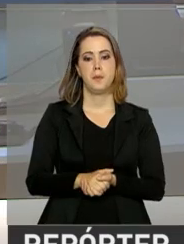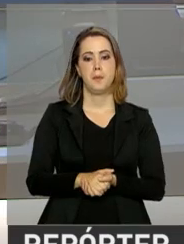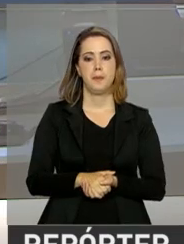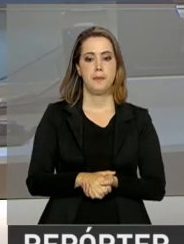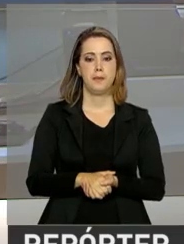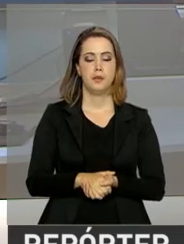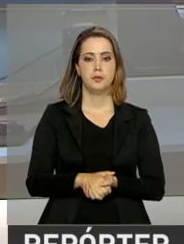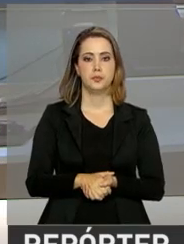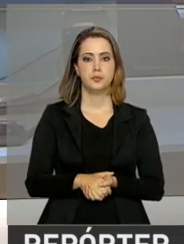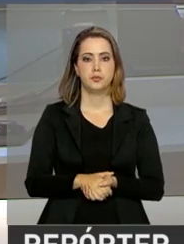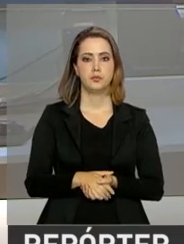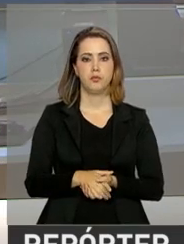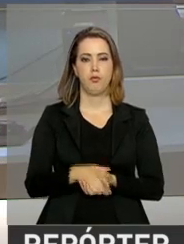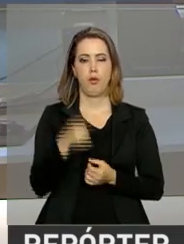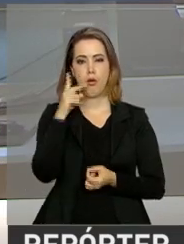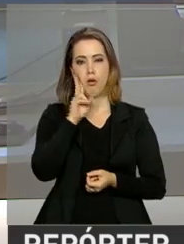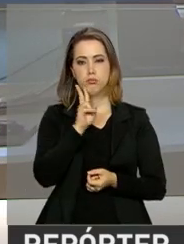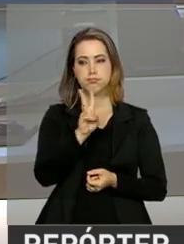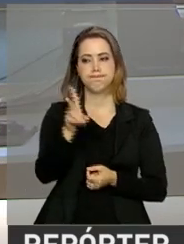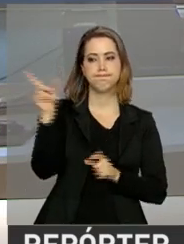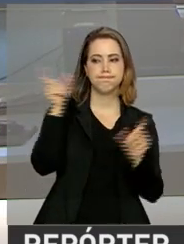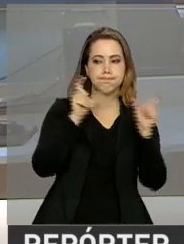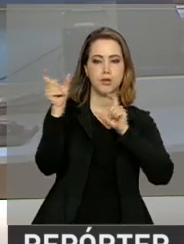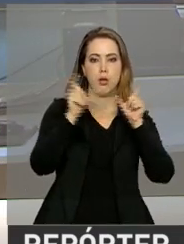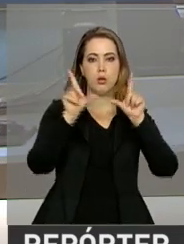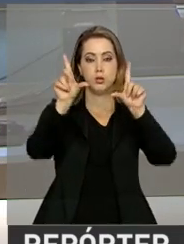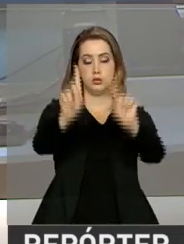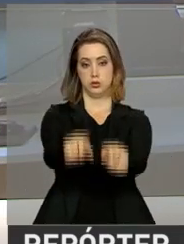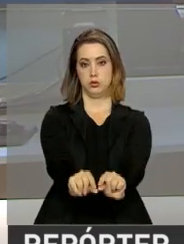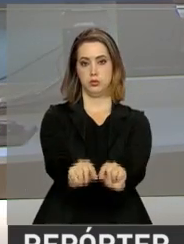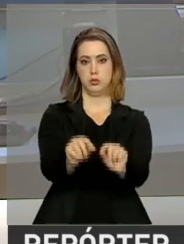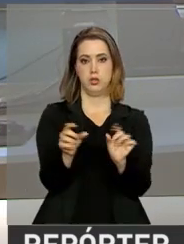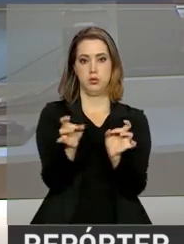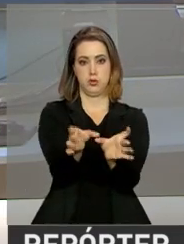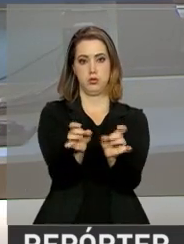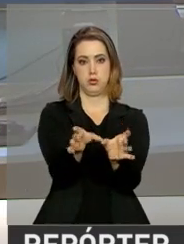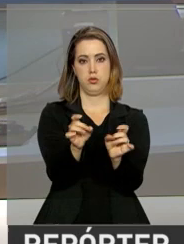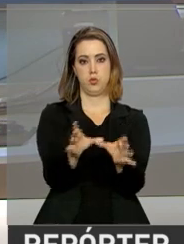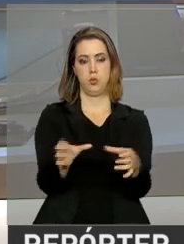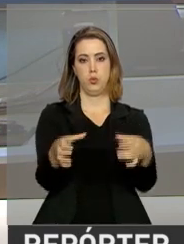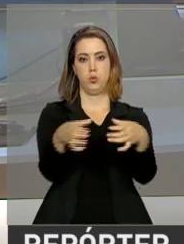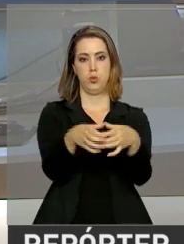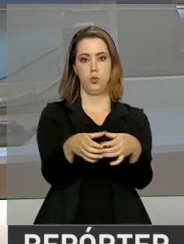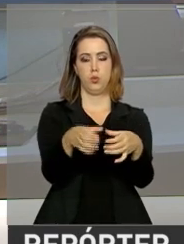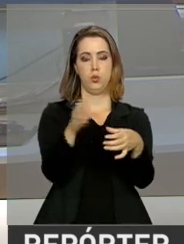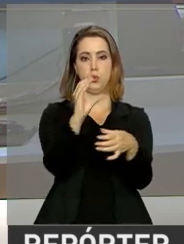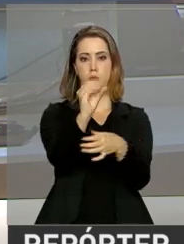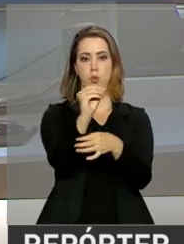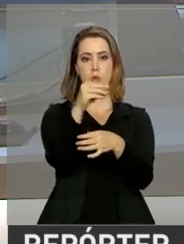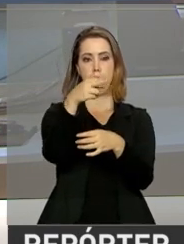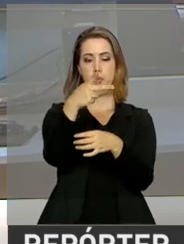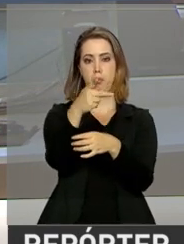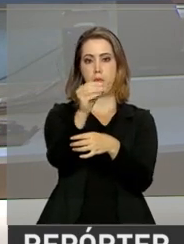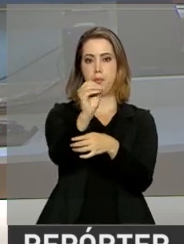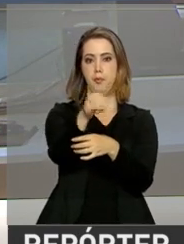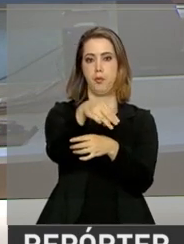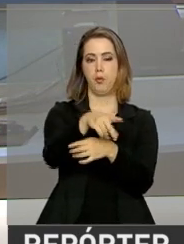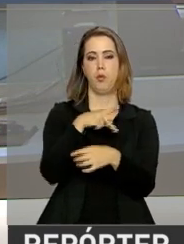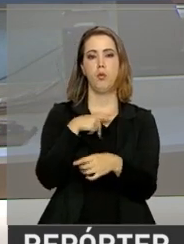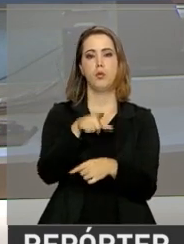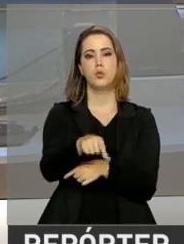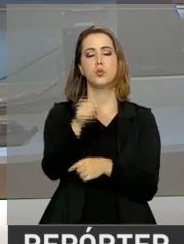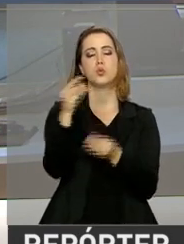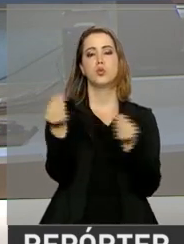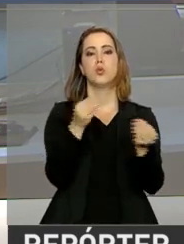e de olho na queda das vendas e na variação dos preços o comitê de política monetária o COPOM realiza a reunião para definir a